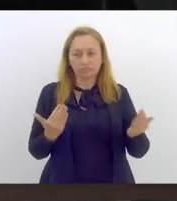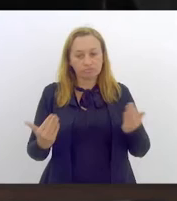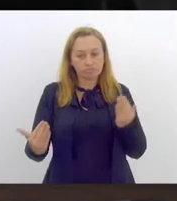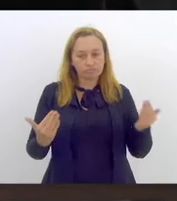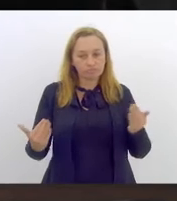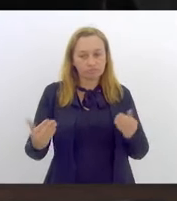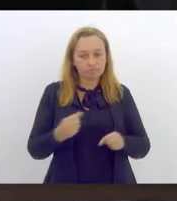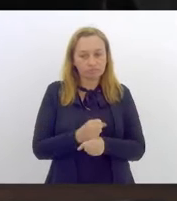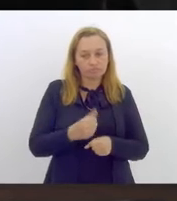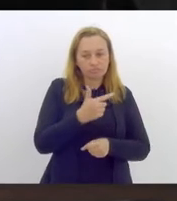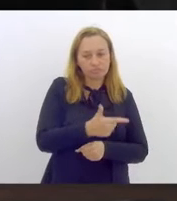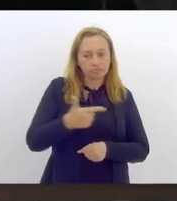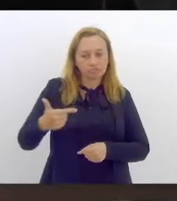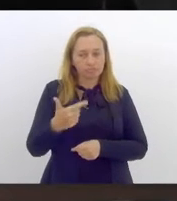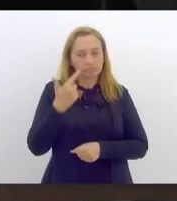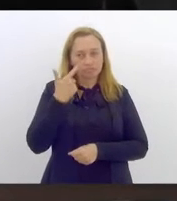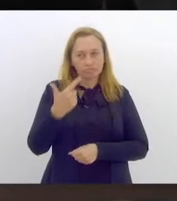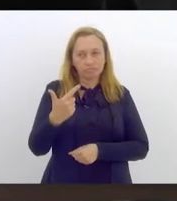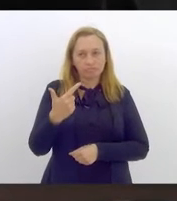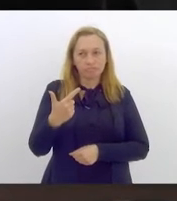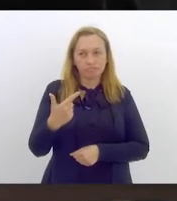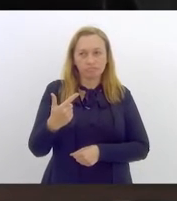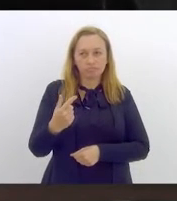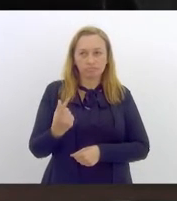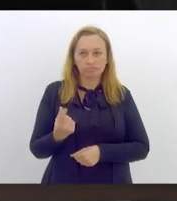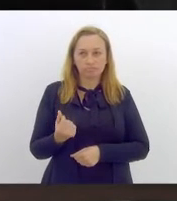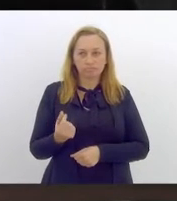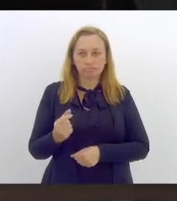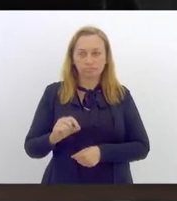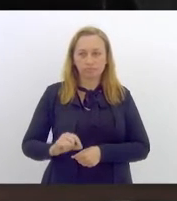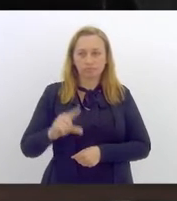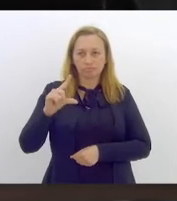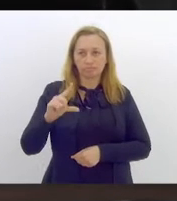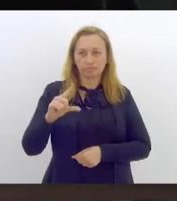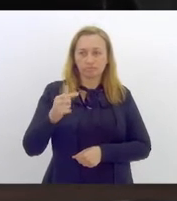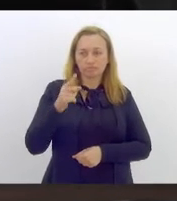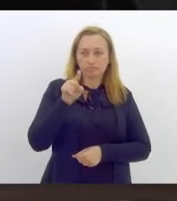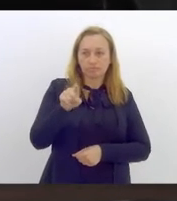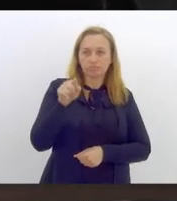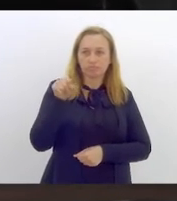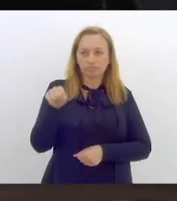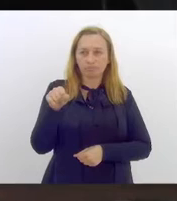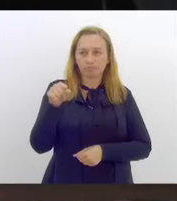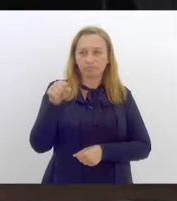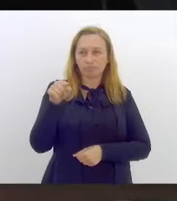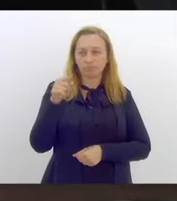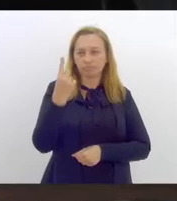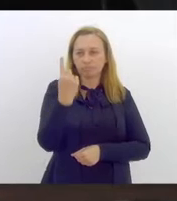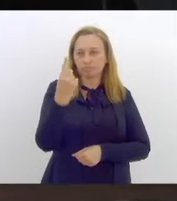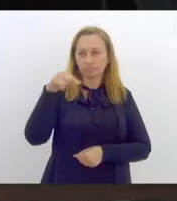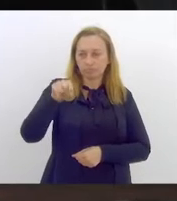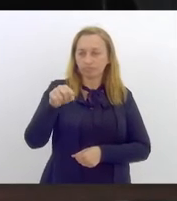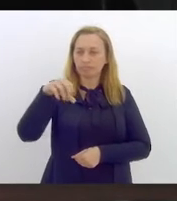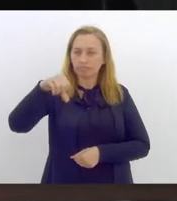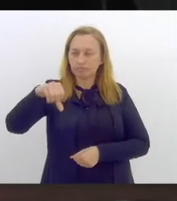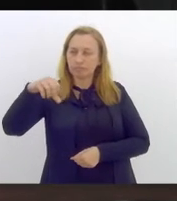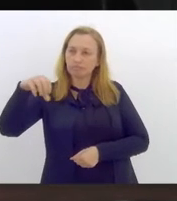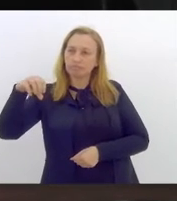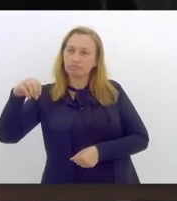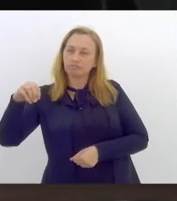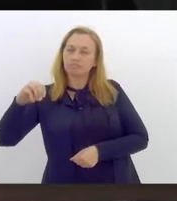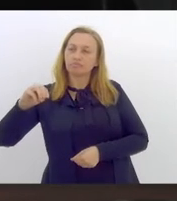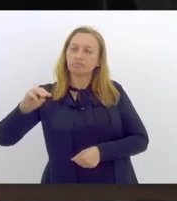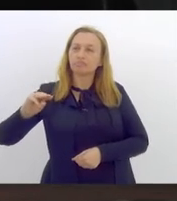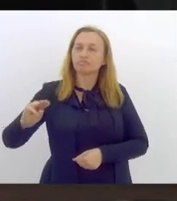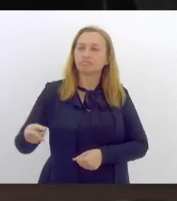gente verifica uma previsão de um aumento de 1,99 bilhões no que se refere ao ICMS. E aí,